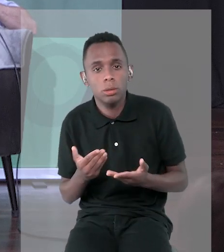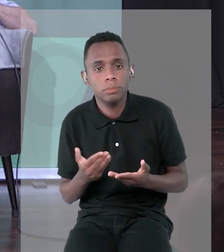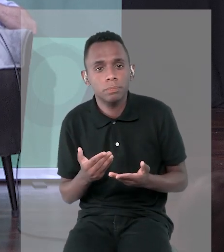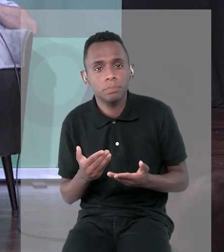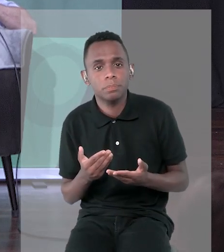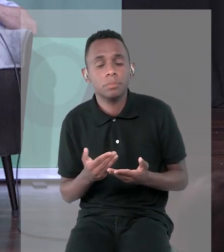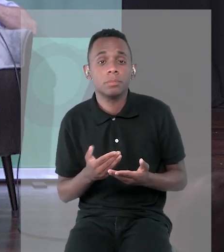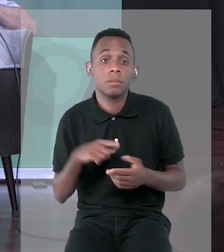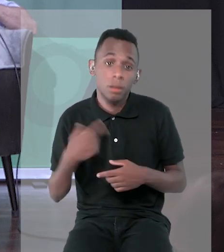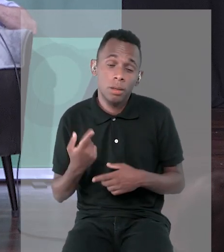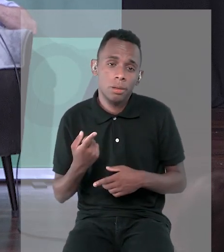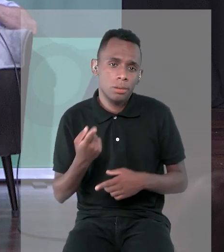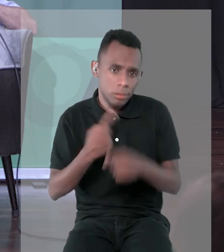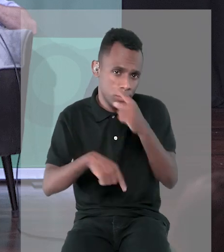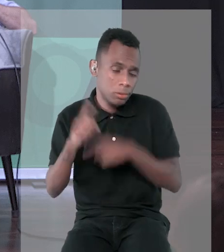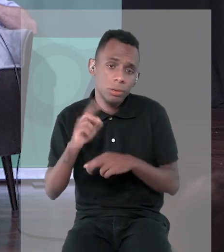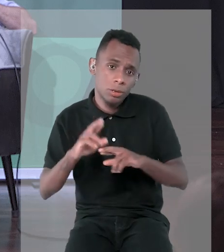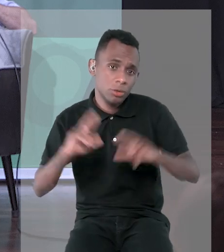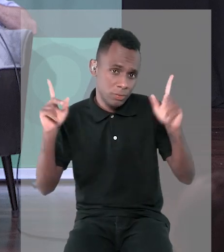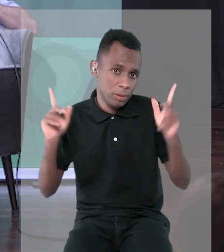que, na verdade, o contrário também é verdade.